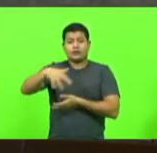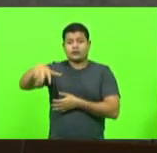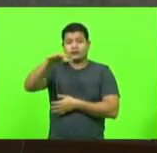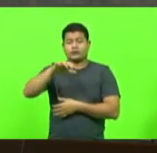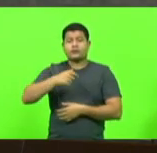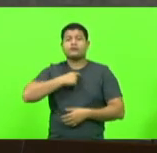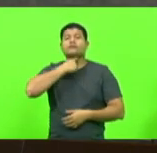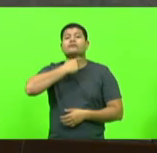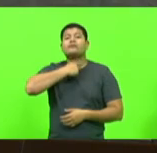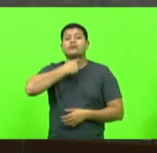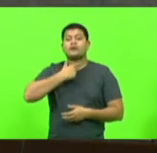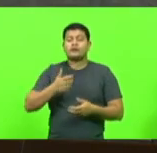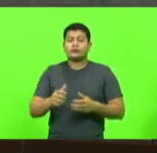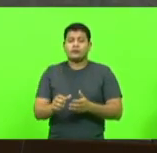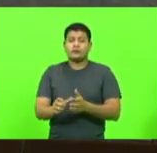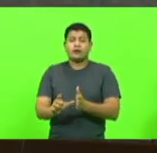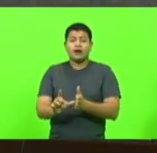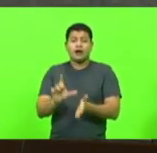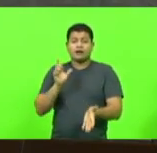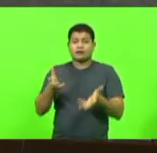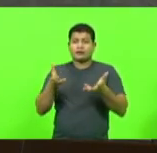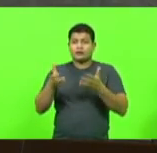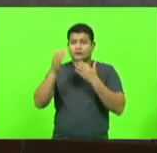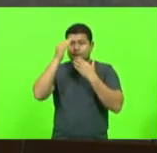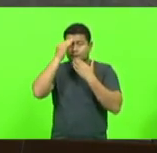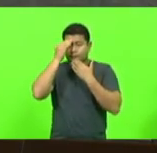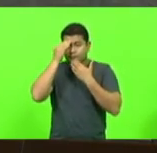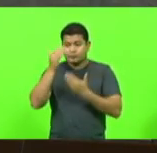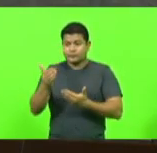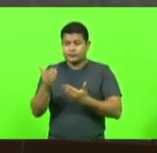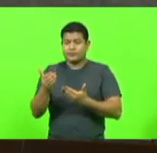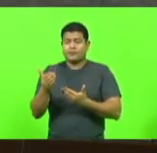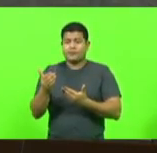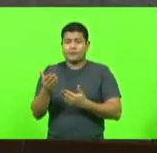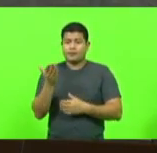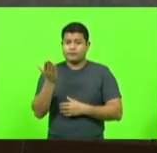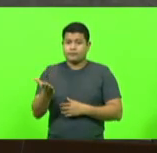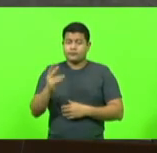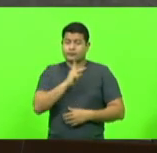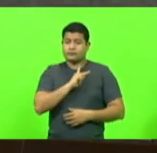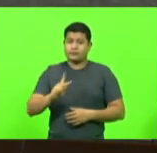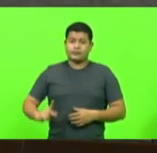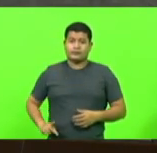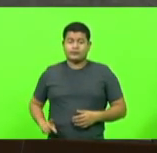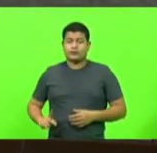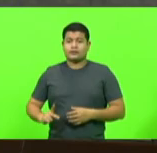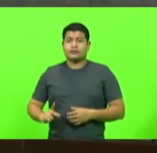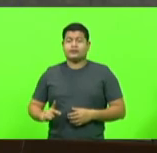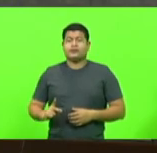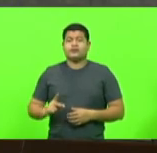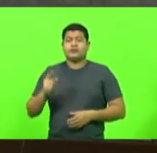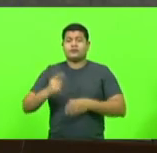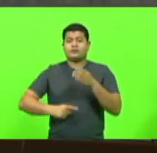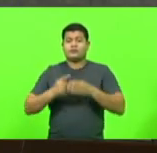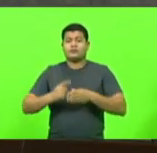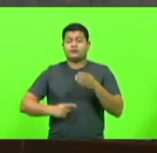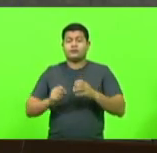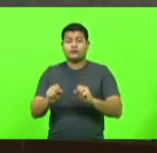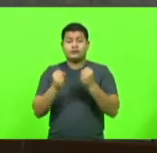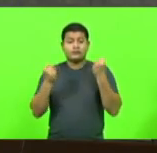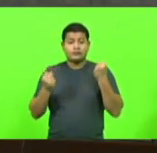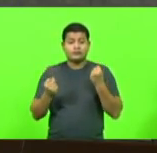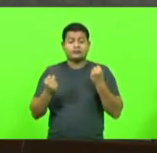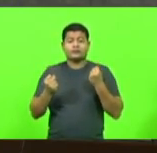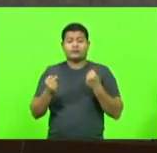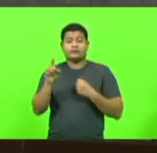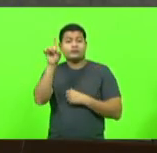parabenizar ao deputado Vicente Caropreso, né, presidente da Comissão de Defesa dos Direitos das Pessoas